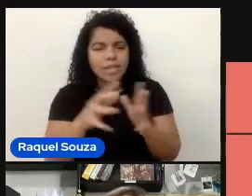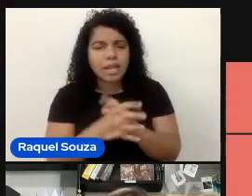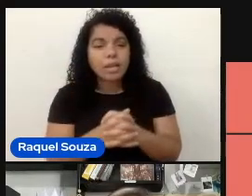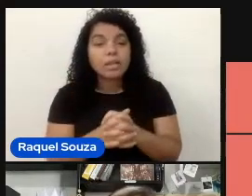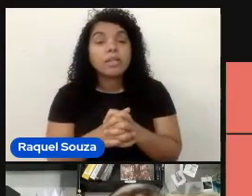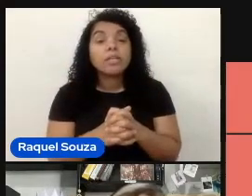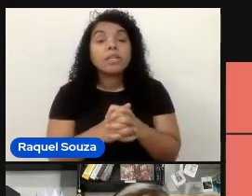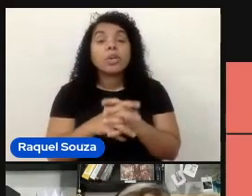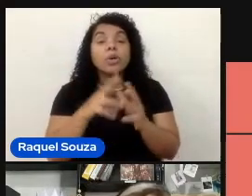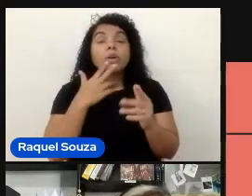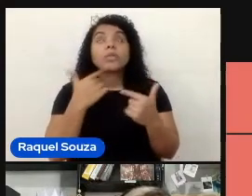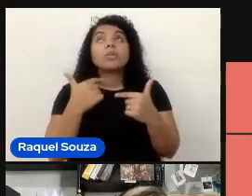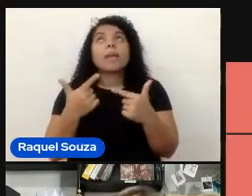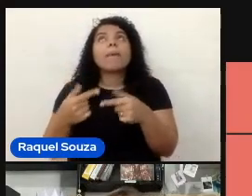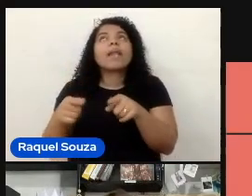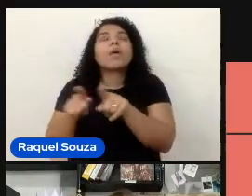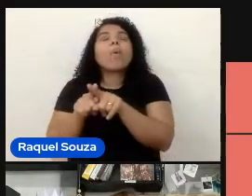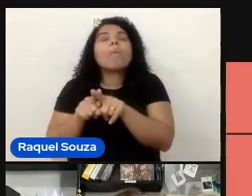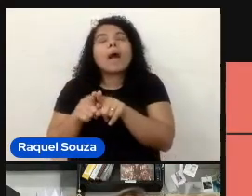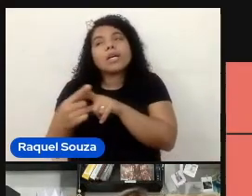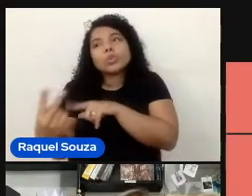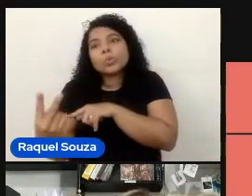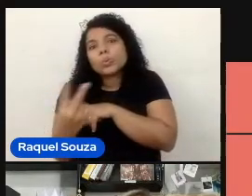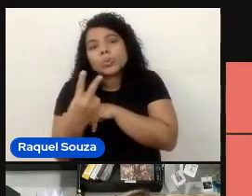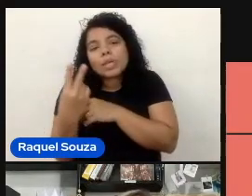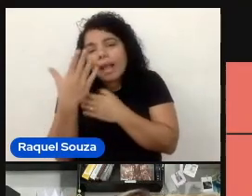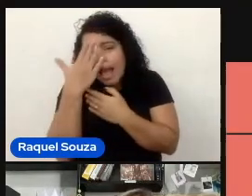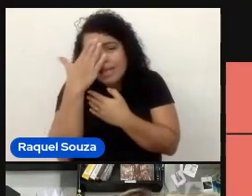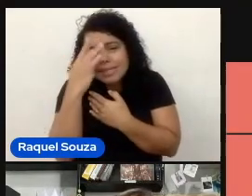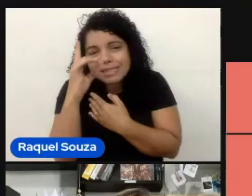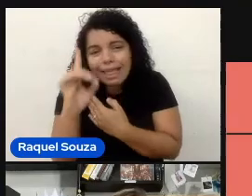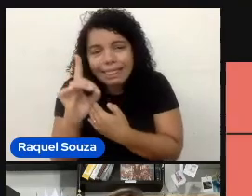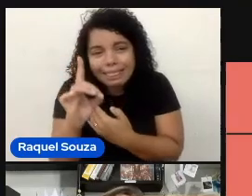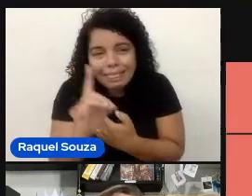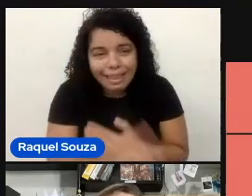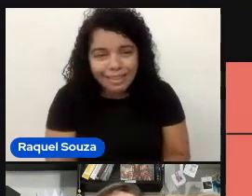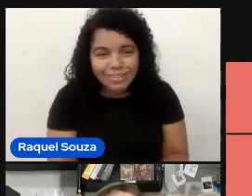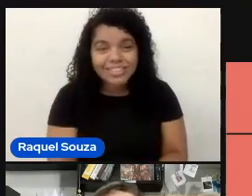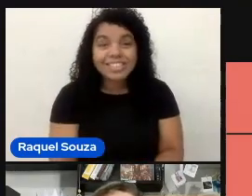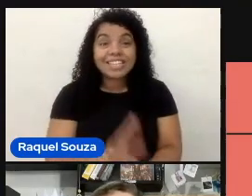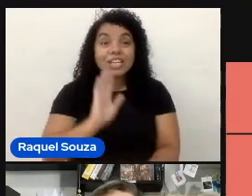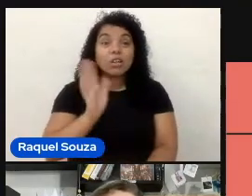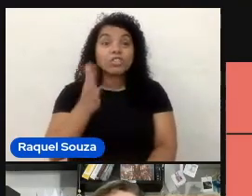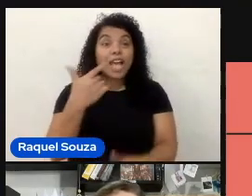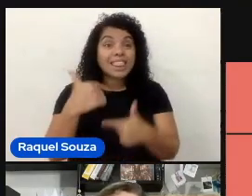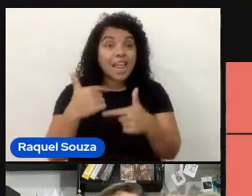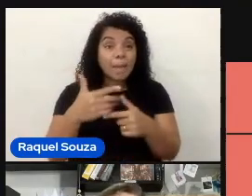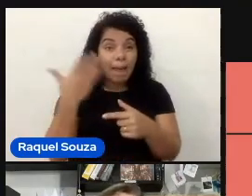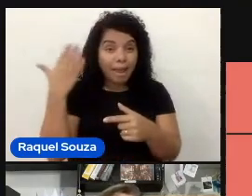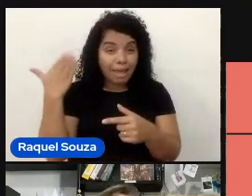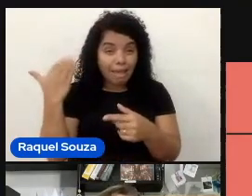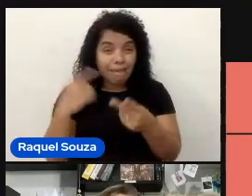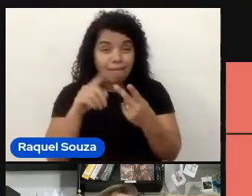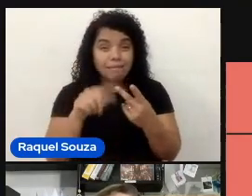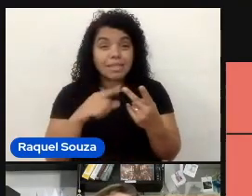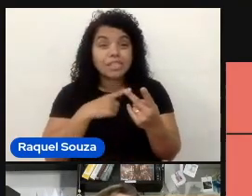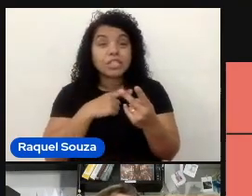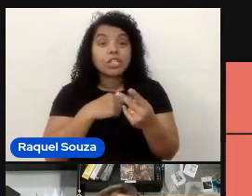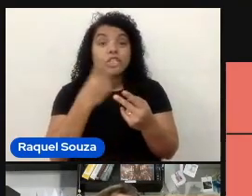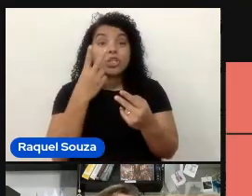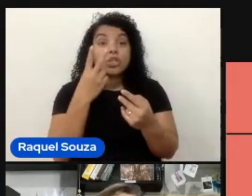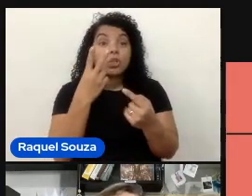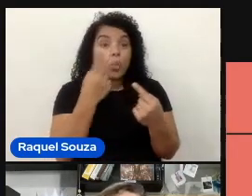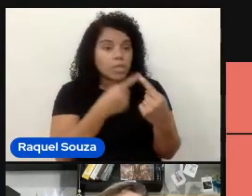par, graças a Deus, hoje, eu já trabalhei antes, onde em 2 semanas eu tinha que